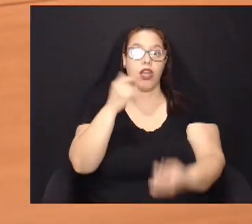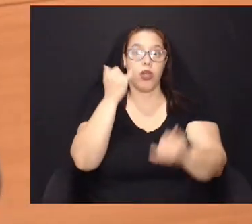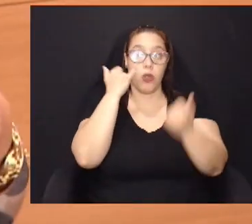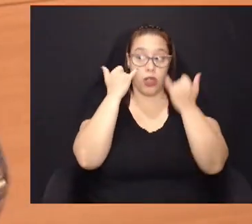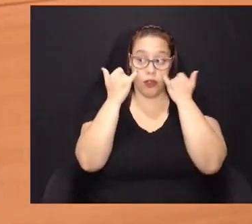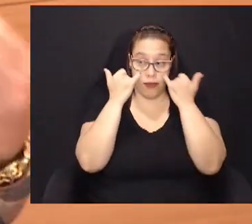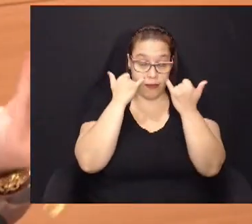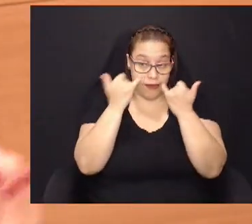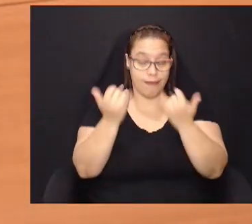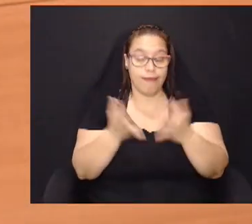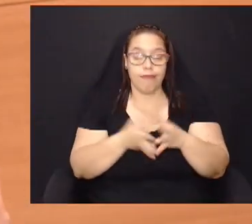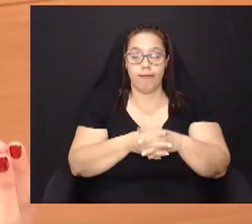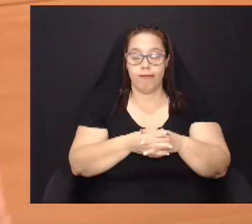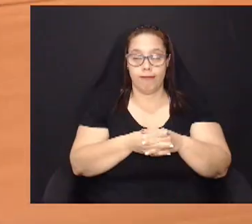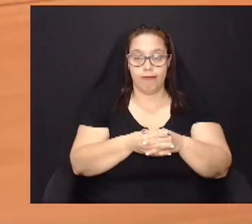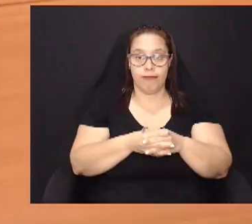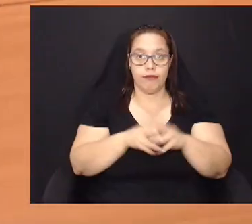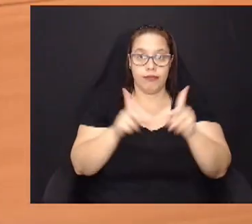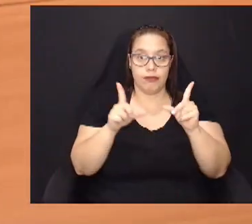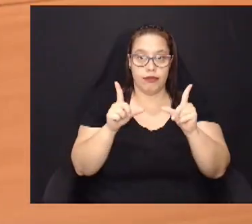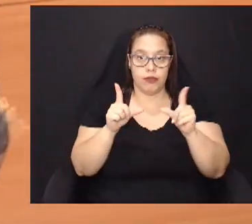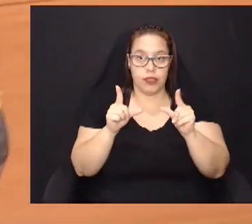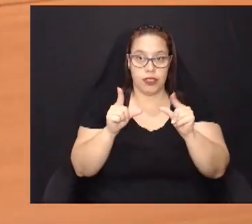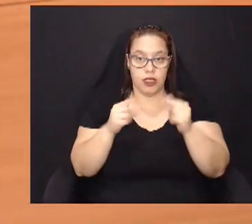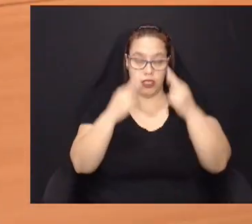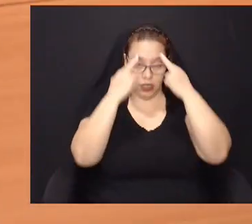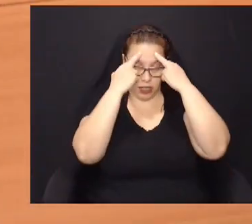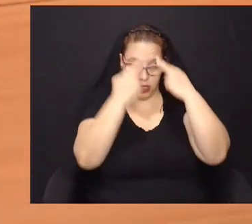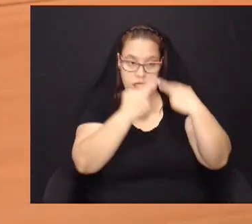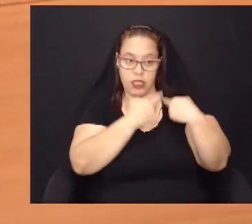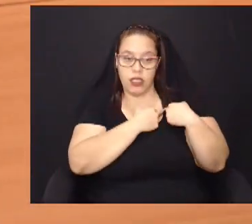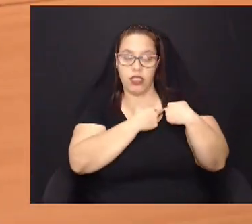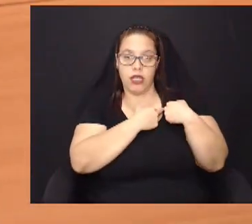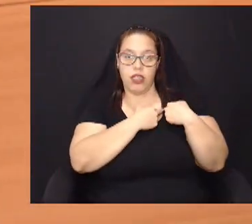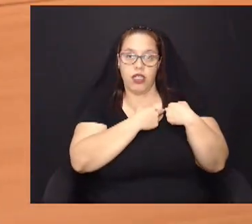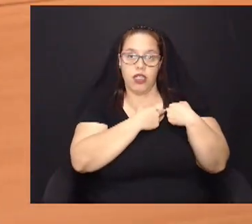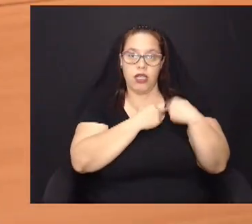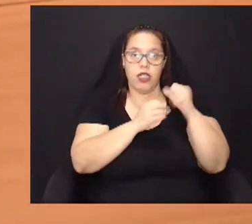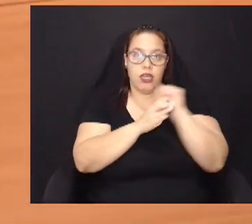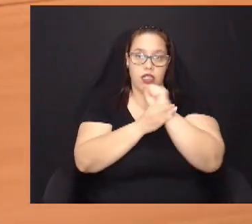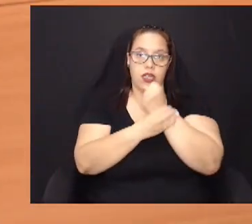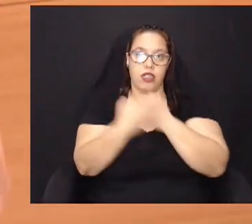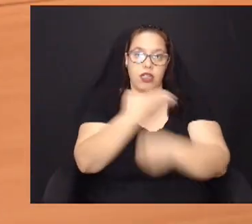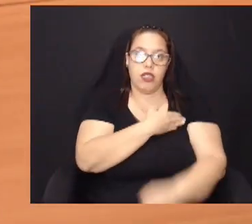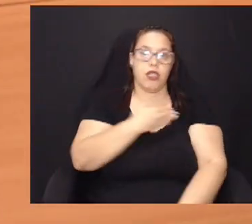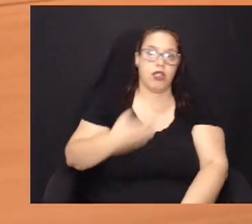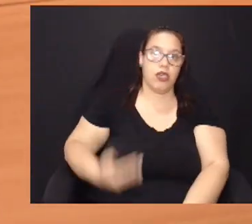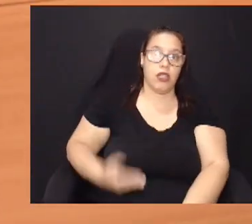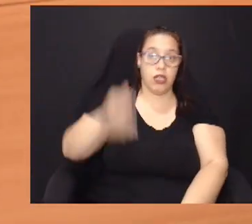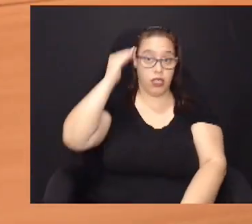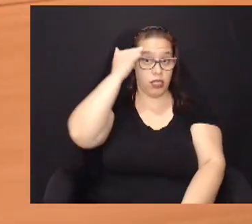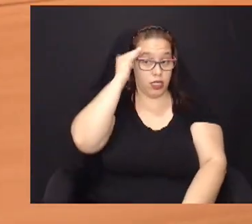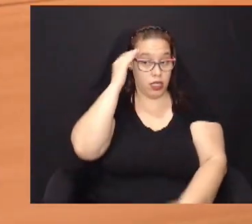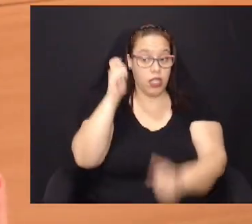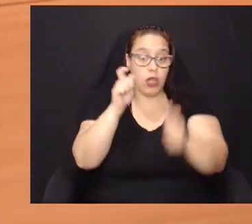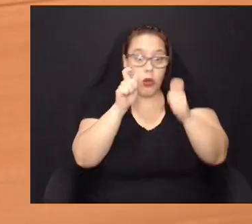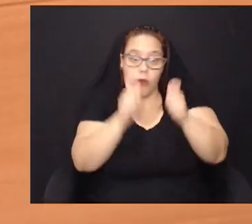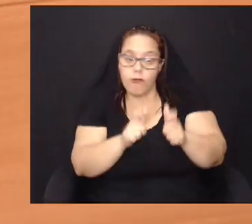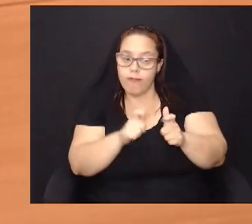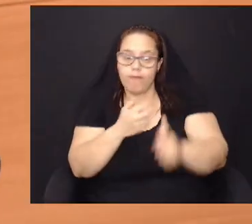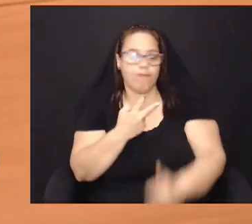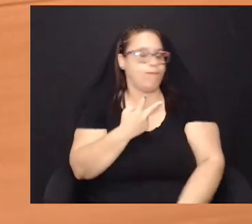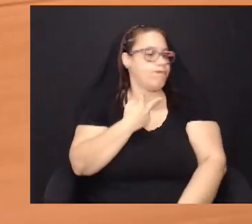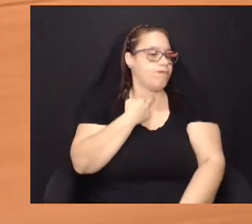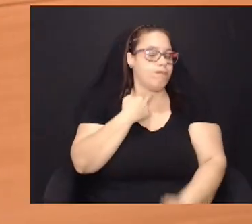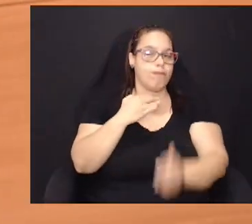é uma forma da gente diluir as responsabilidades quando a segurança pública entende que uma região não pode estender